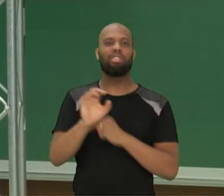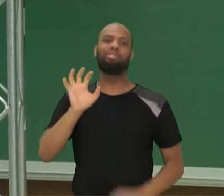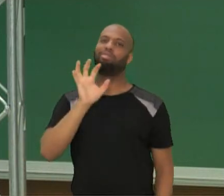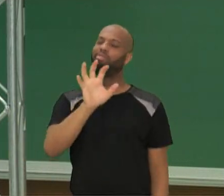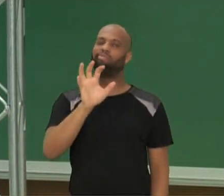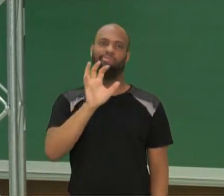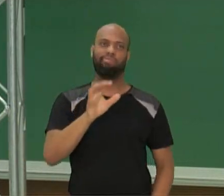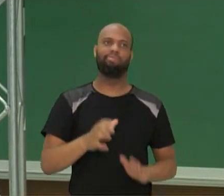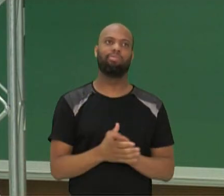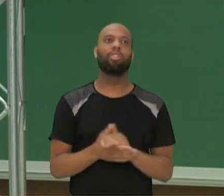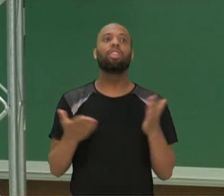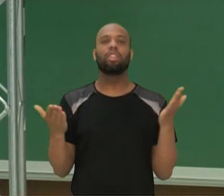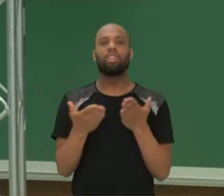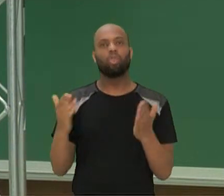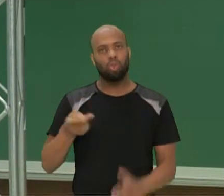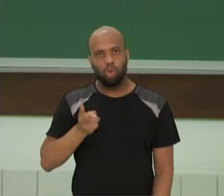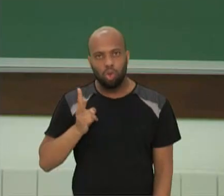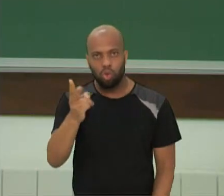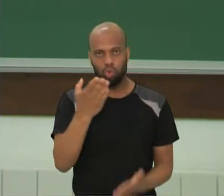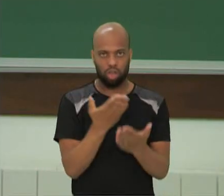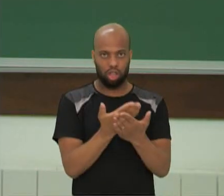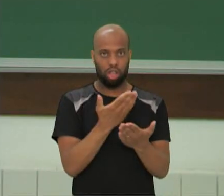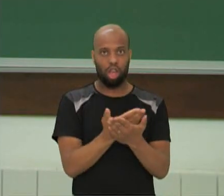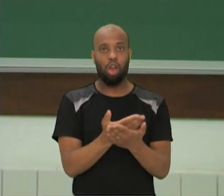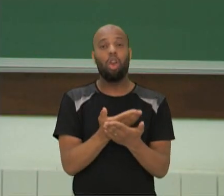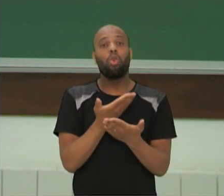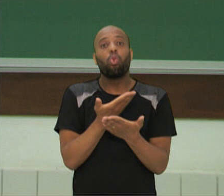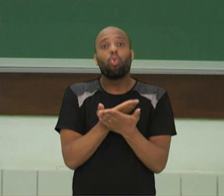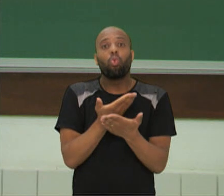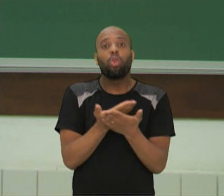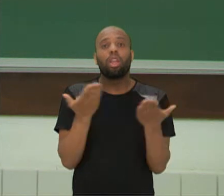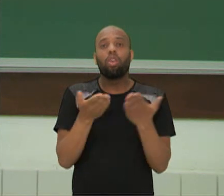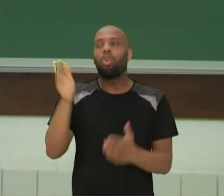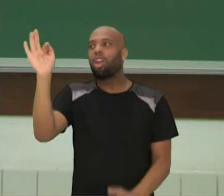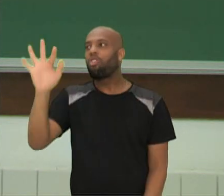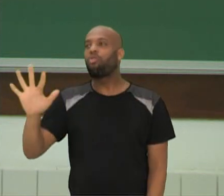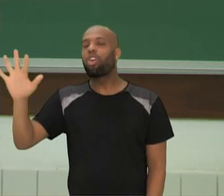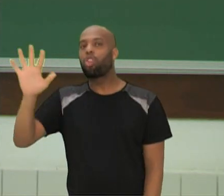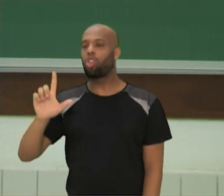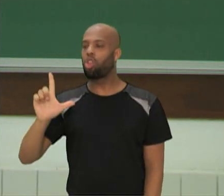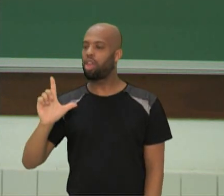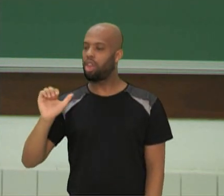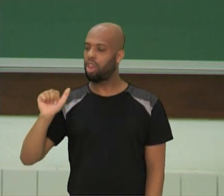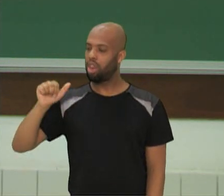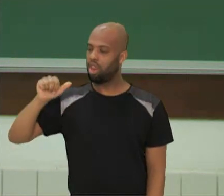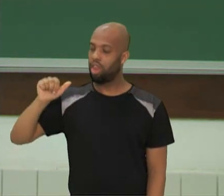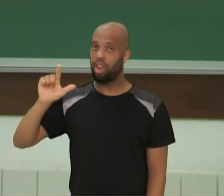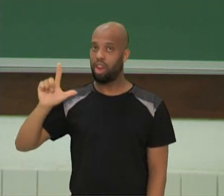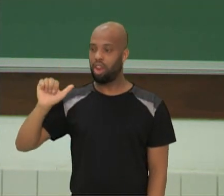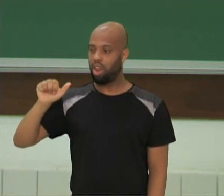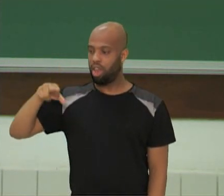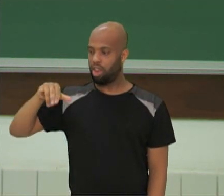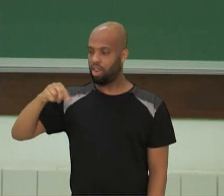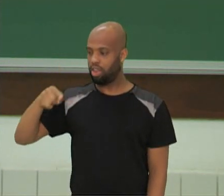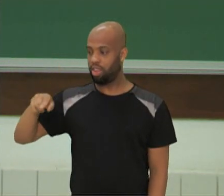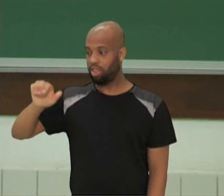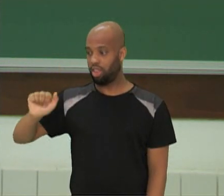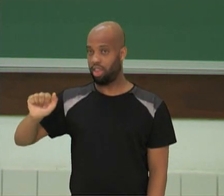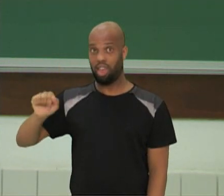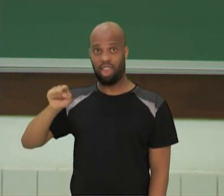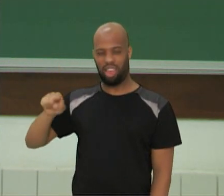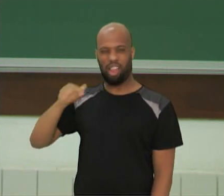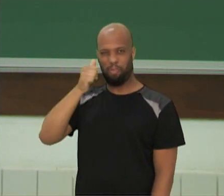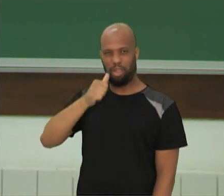Niño. Agora, dando continuidade à nossa aula, nós vamos falar de um fenômeno chamado Laninha. Laninha e El Niño são dois fenômenos